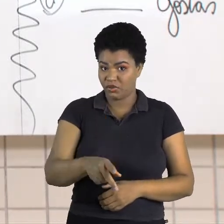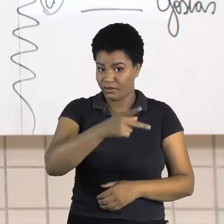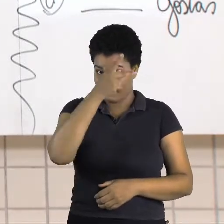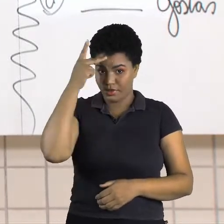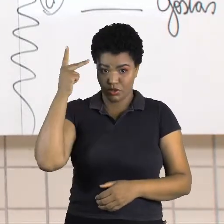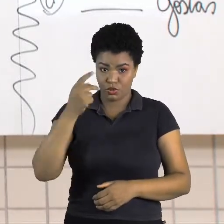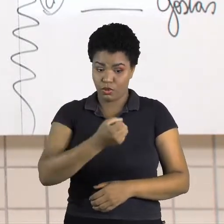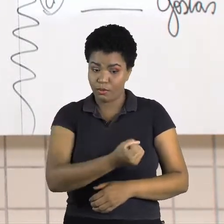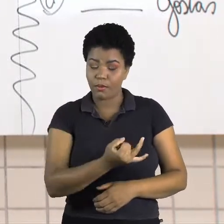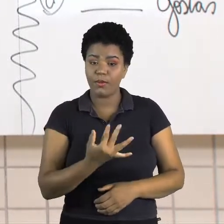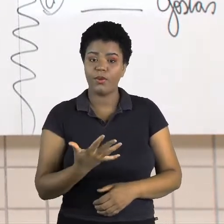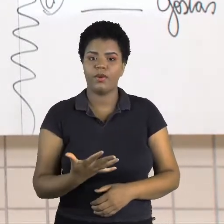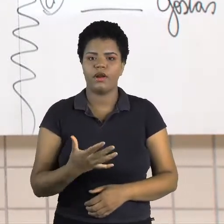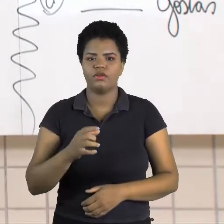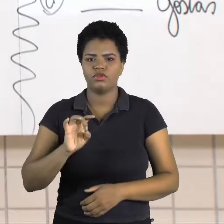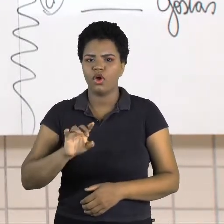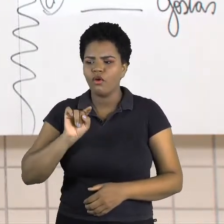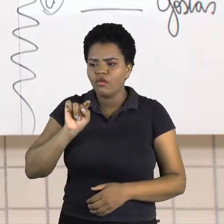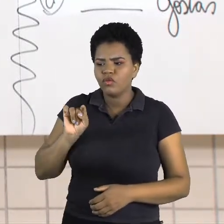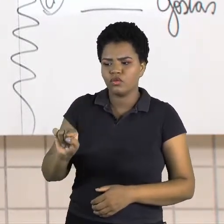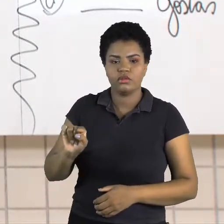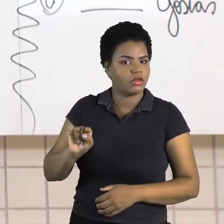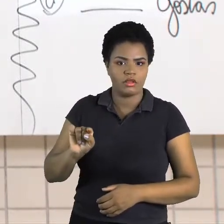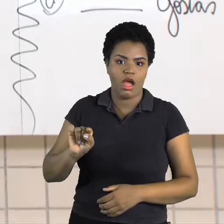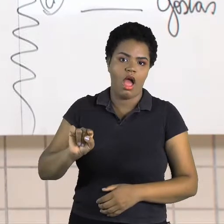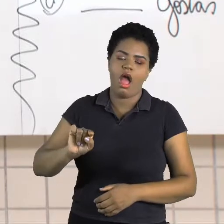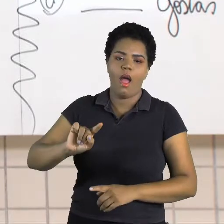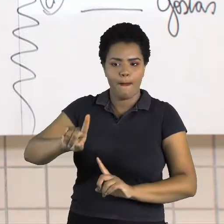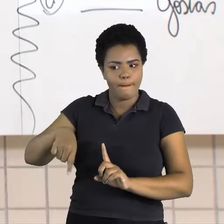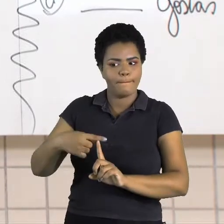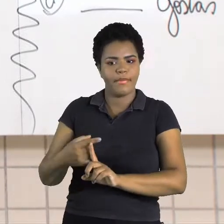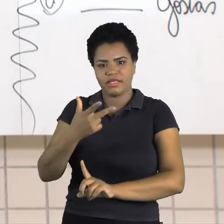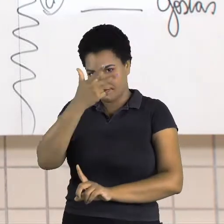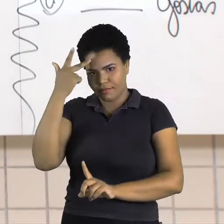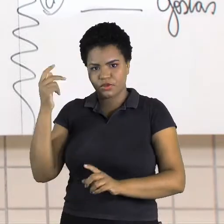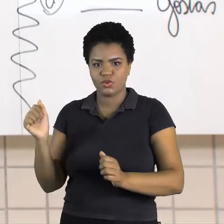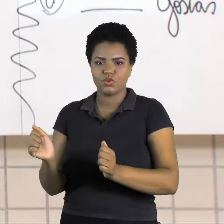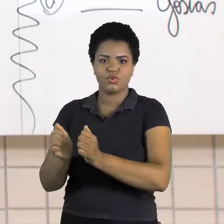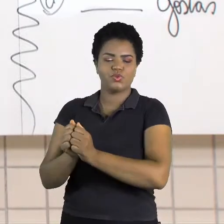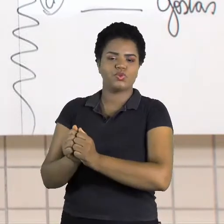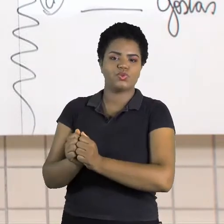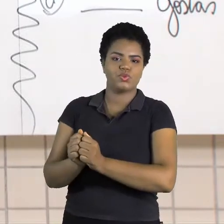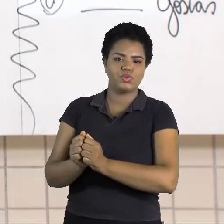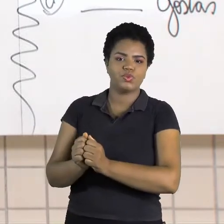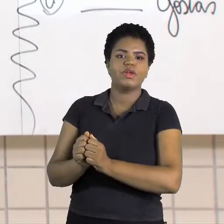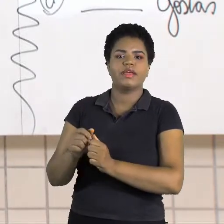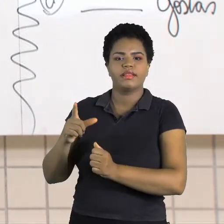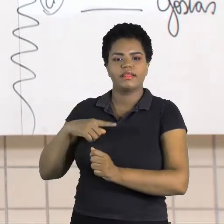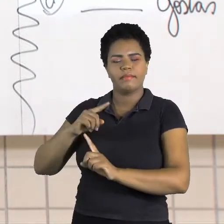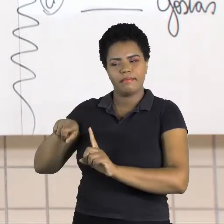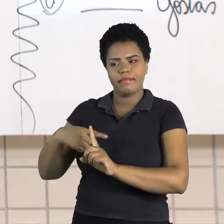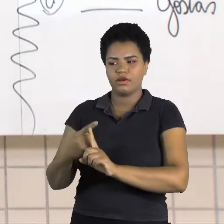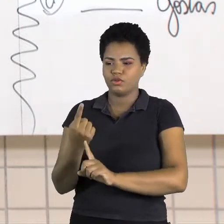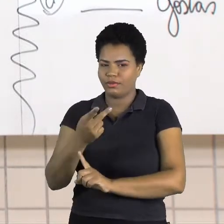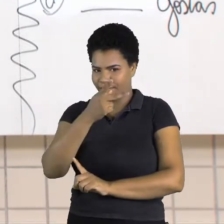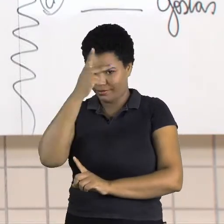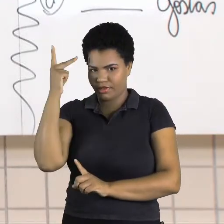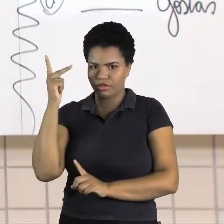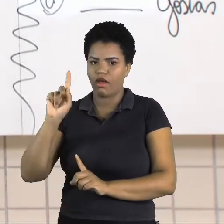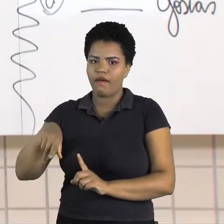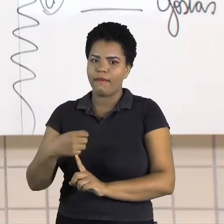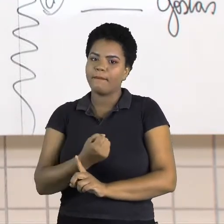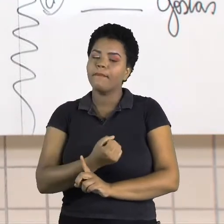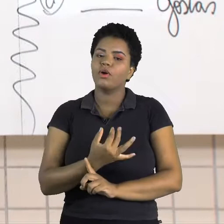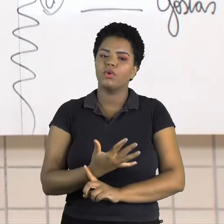eu estou falando com você mais alguém junto. Então, tem mais de uma pessoa, eu vou falar que ele é o plural, então eu